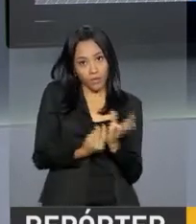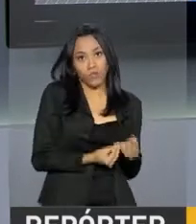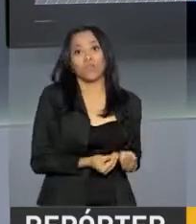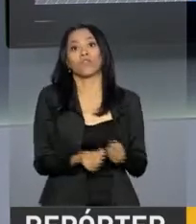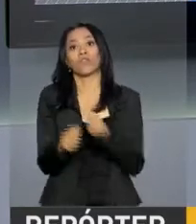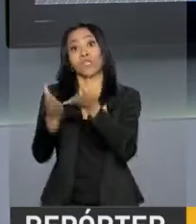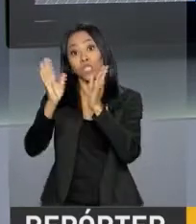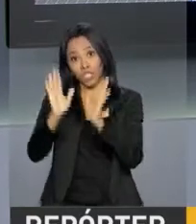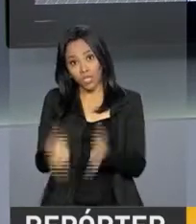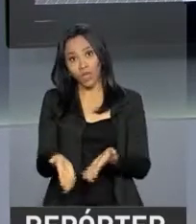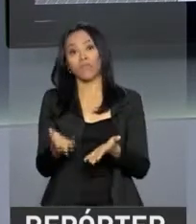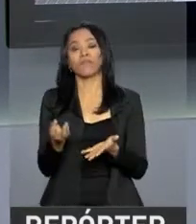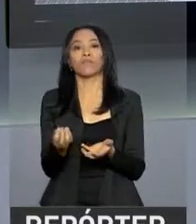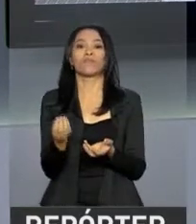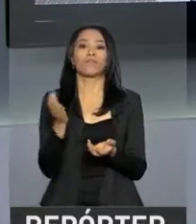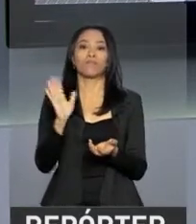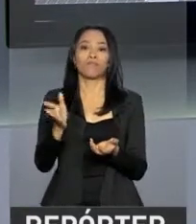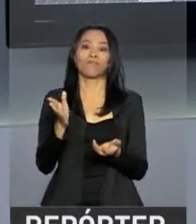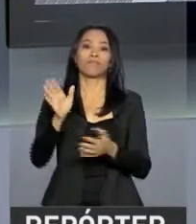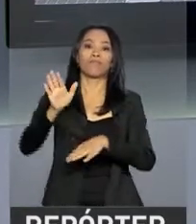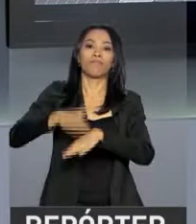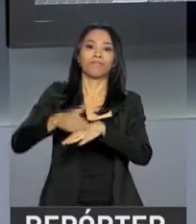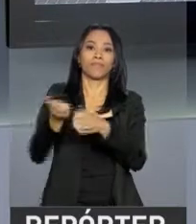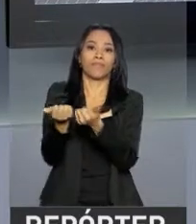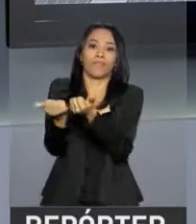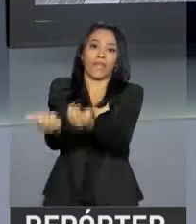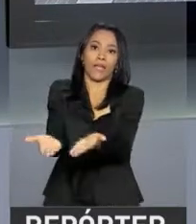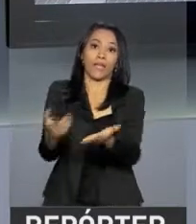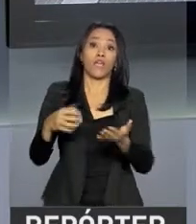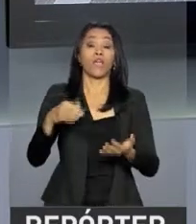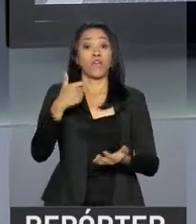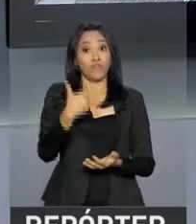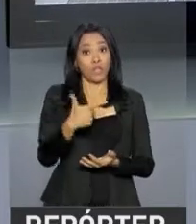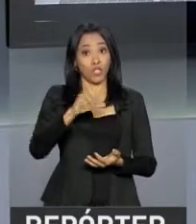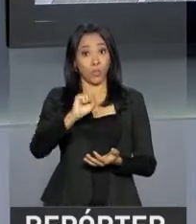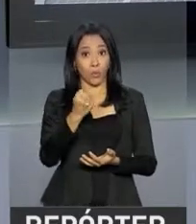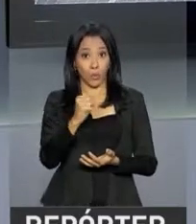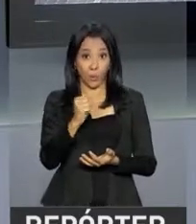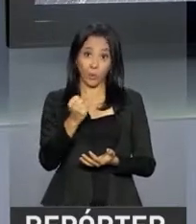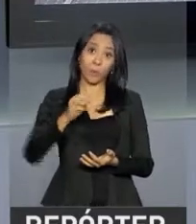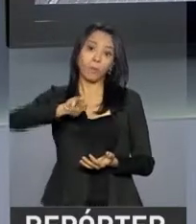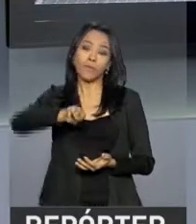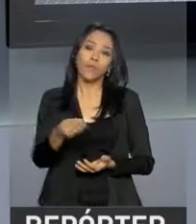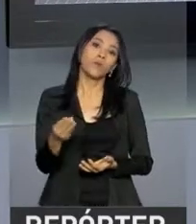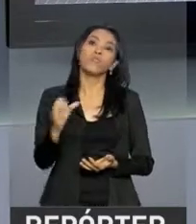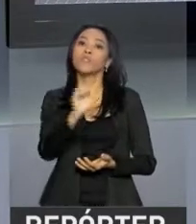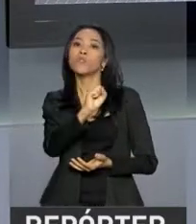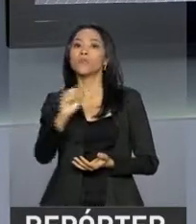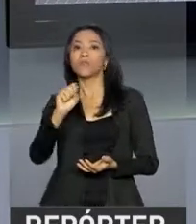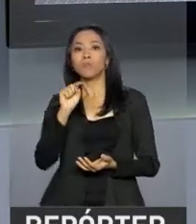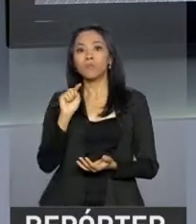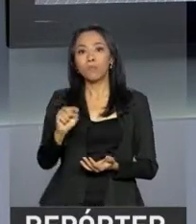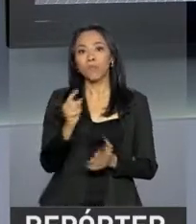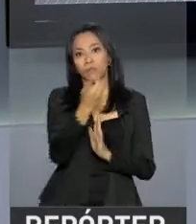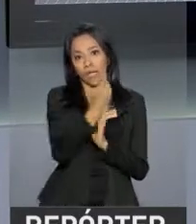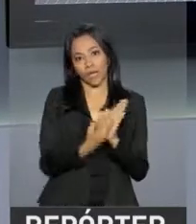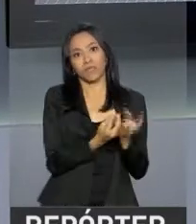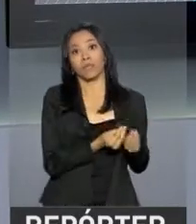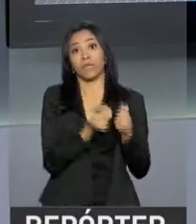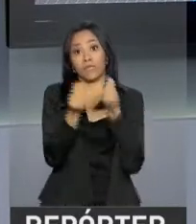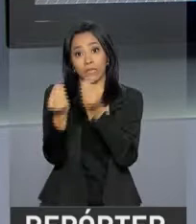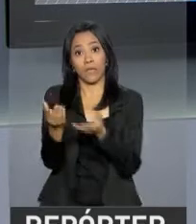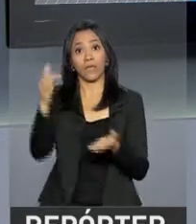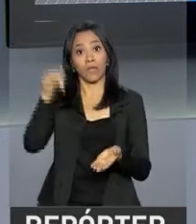da receita federal a expectativa é que 28 milhões e 800 mil contribuintes entreguem a declaração neste ano